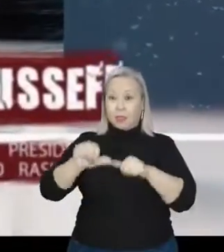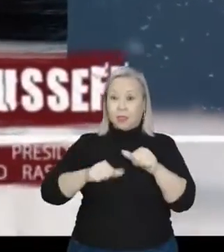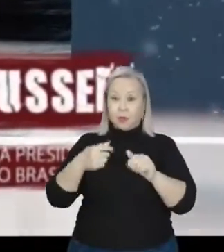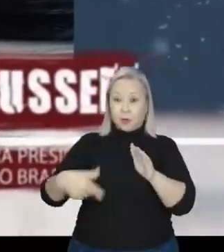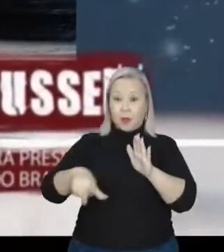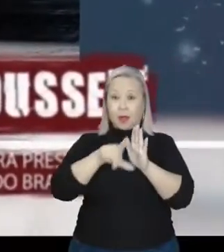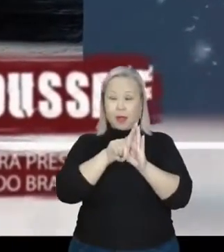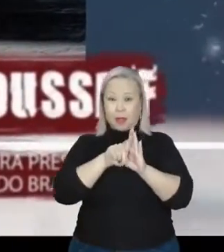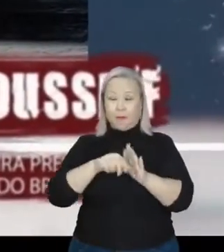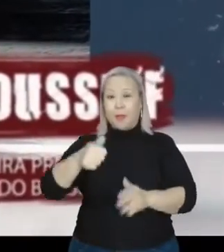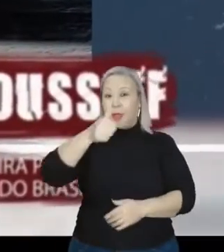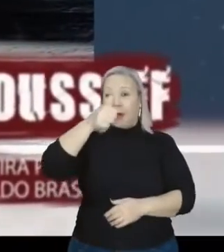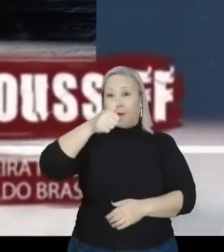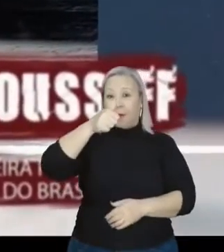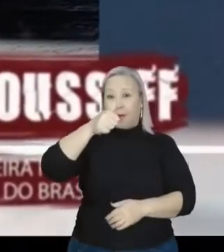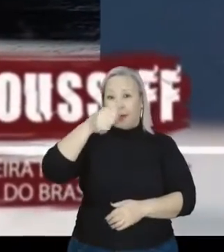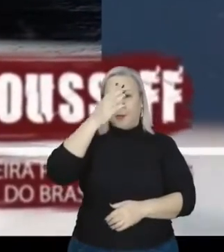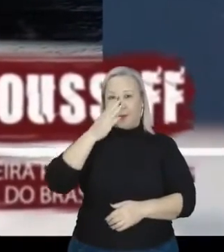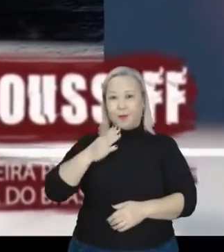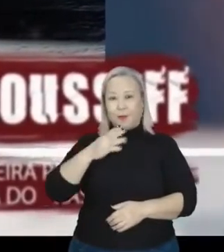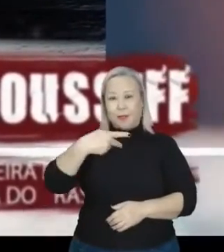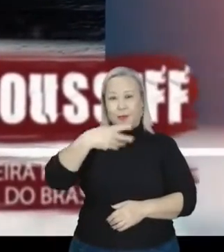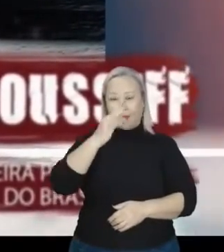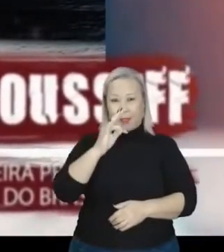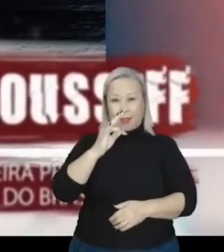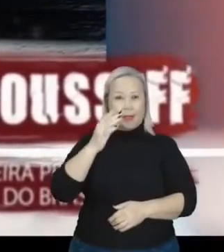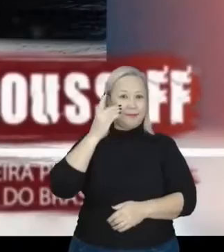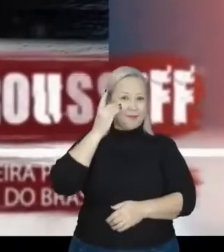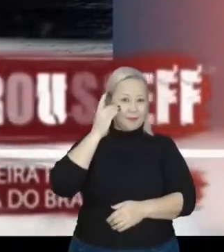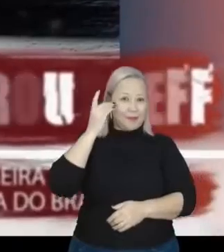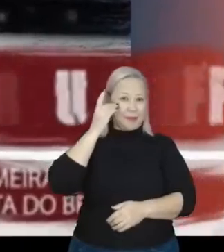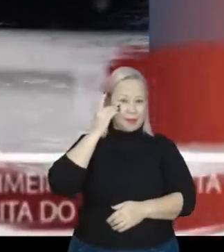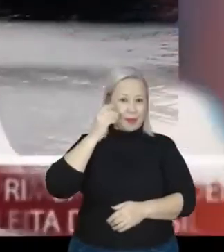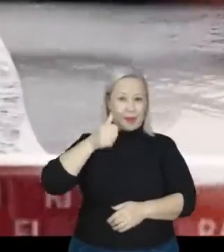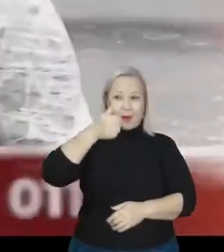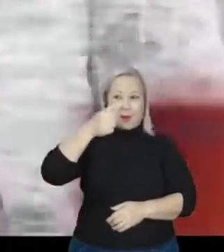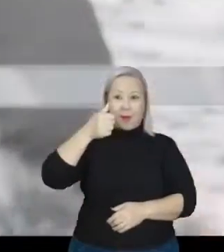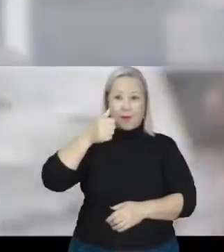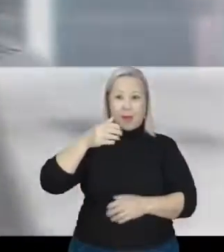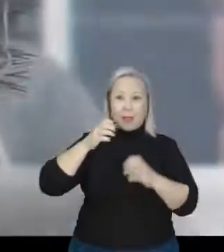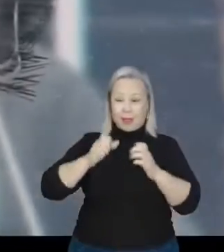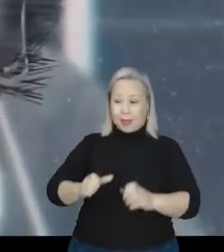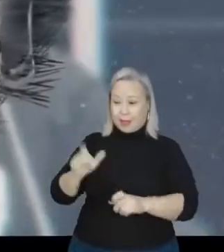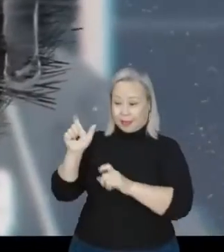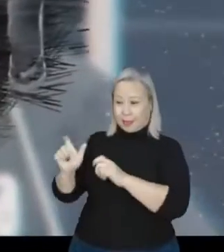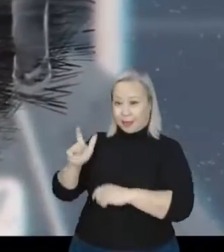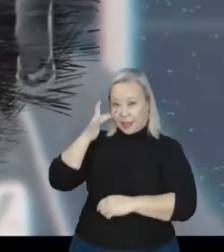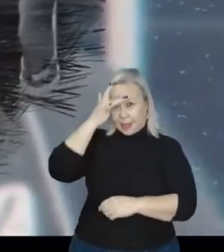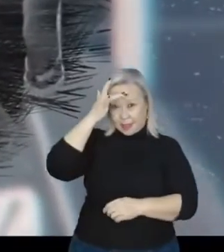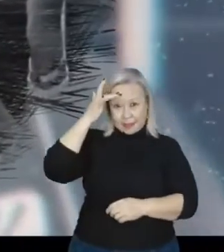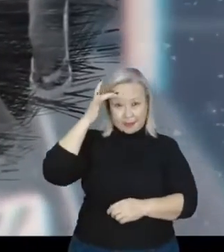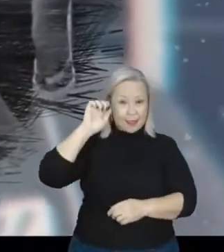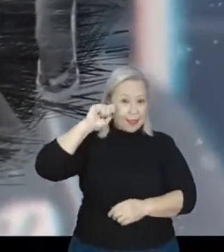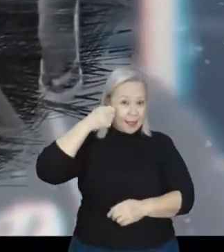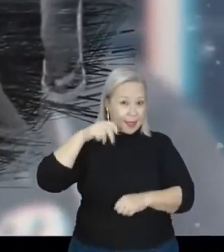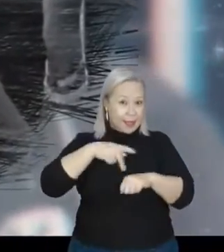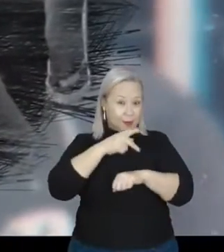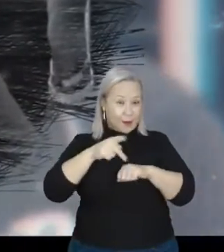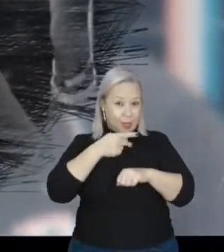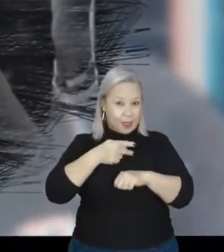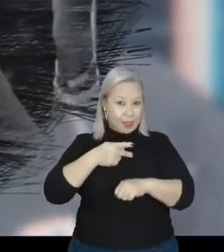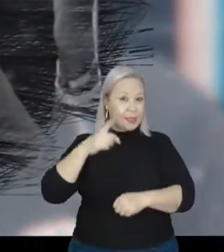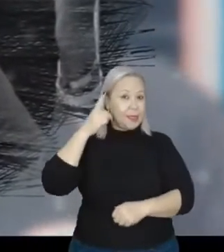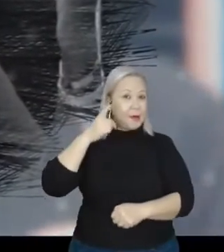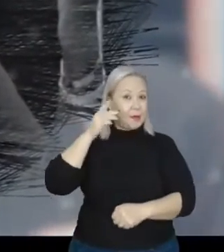primeira presidenta do Brasil é petista, Dilma Rousseff. A primeira senadora negra do país também é petista, Benedita da